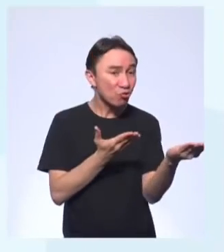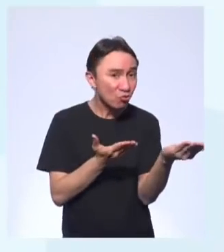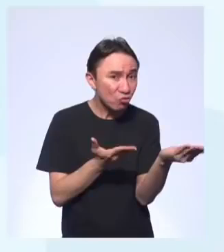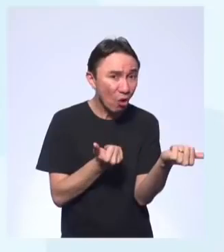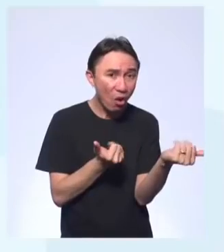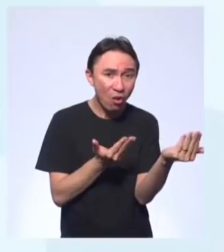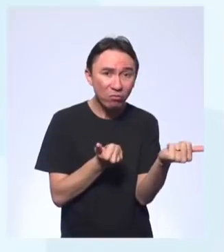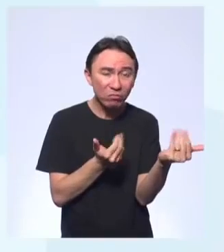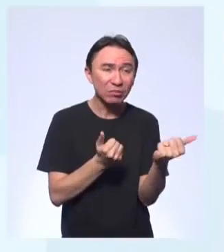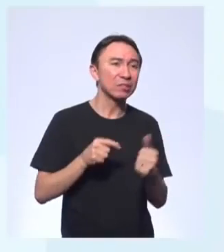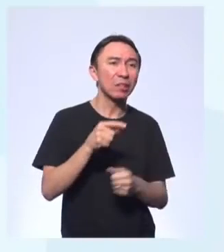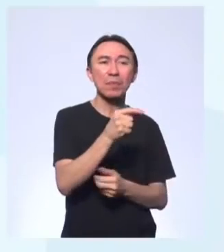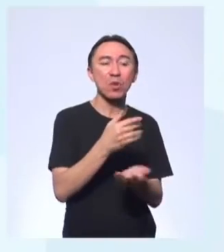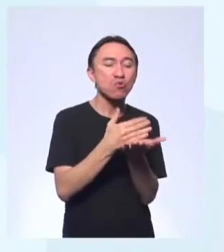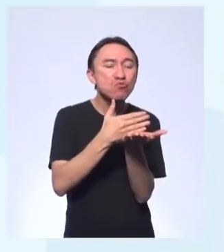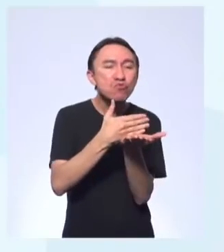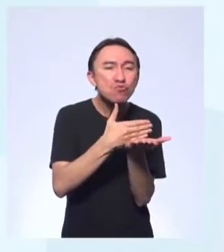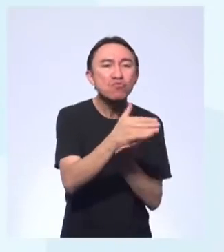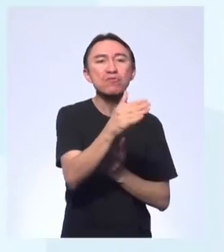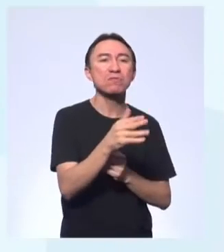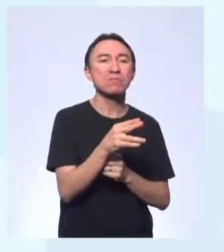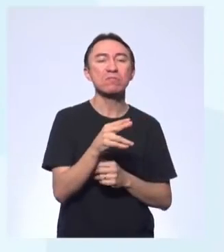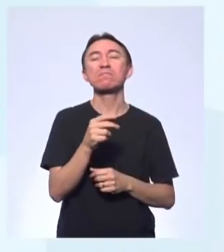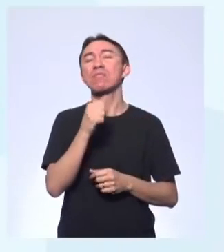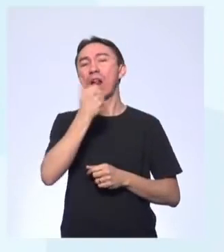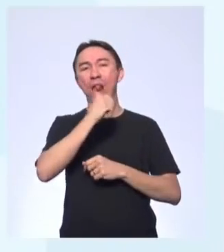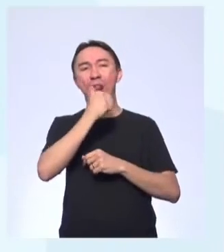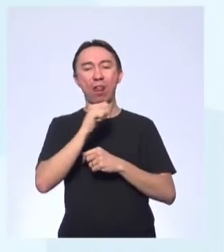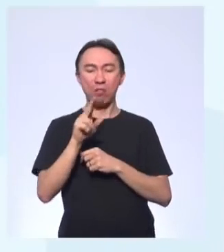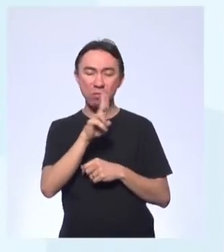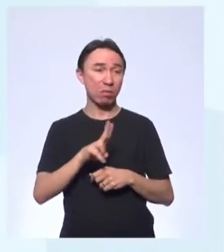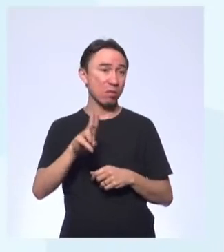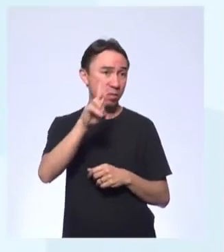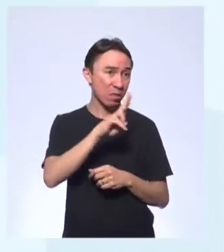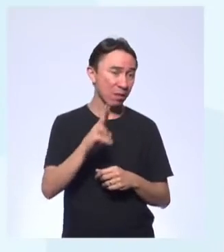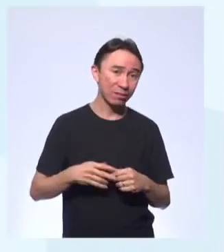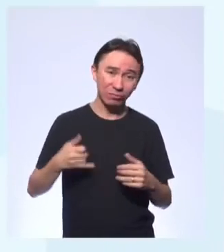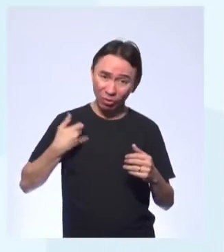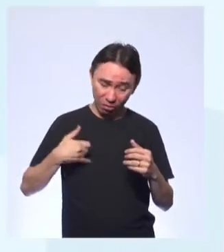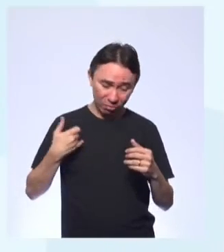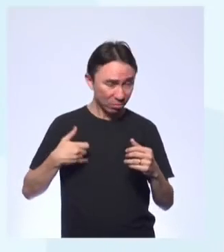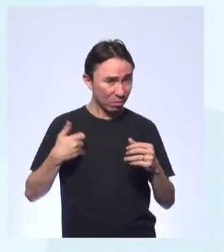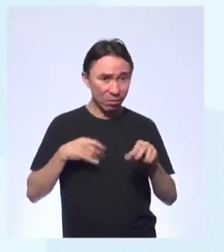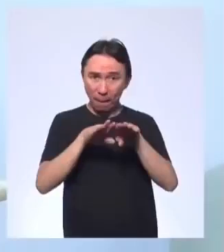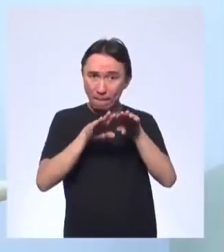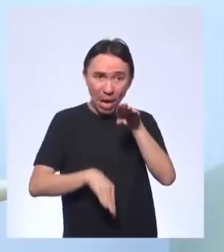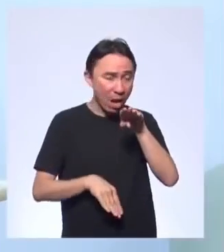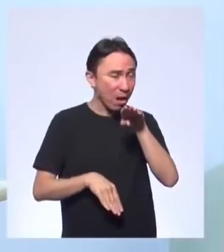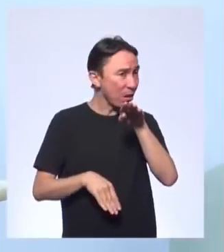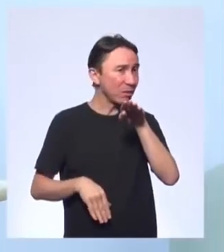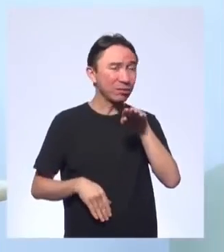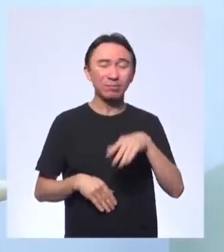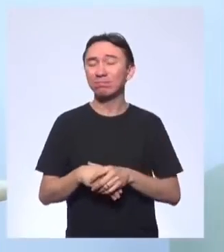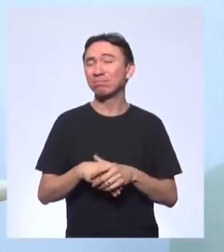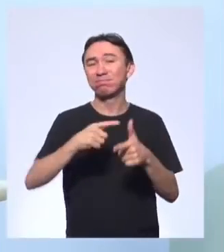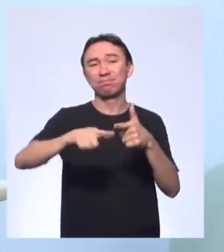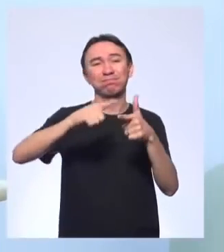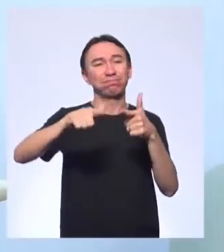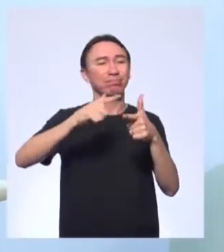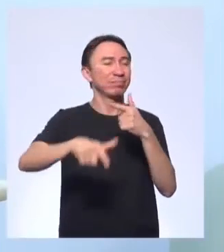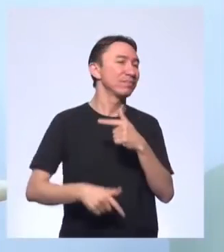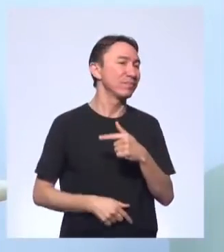complicado o uso de álcool, né, o abuso de álcool nessa idade. Fora que antecipa aí riscos de doenças,